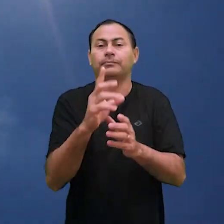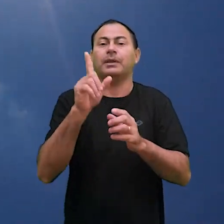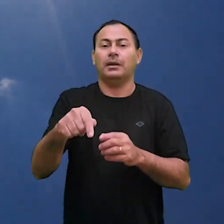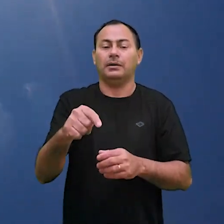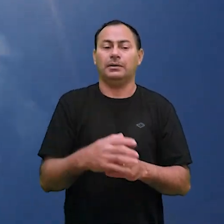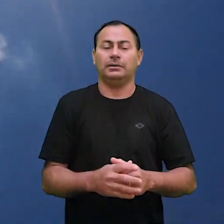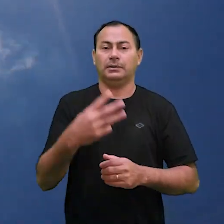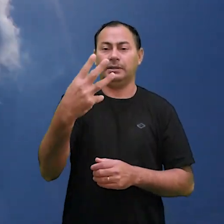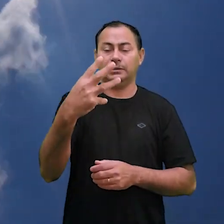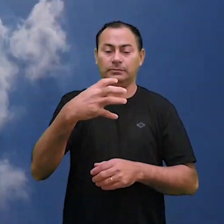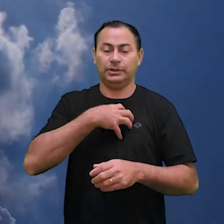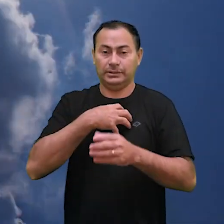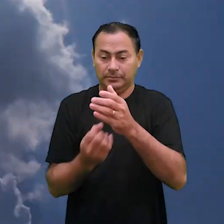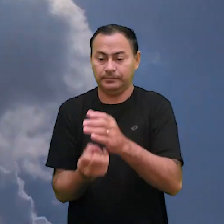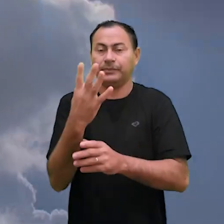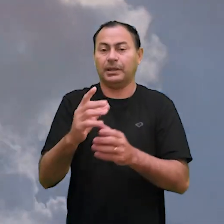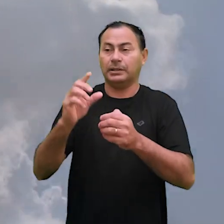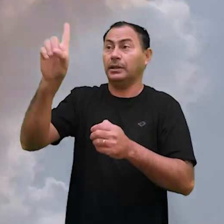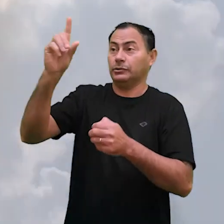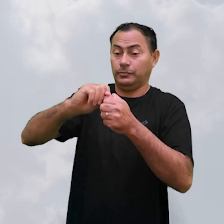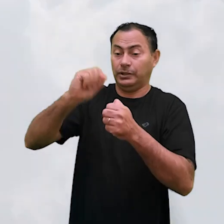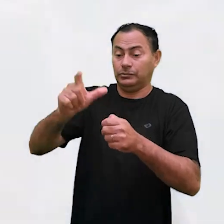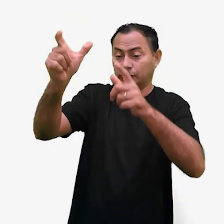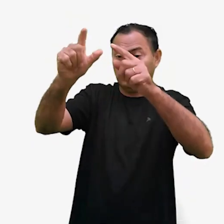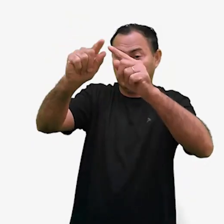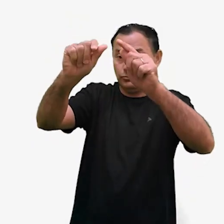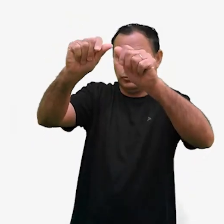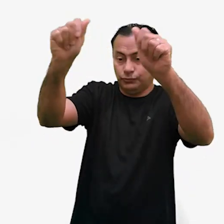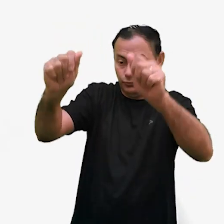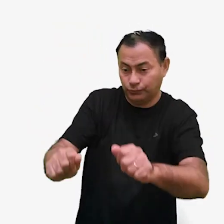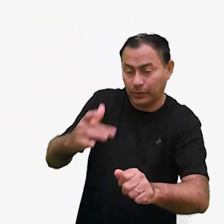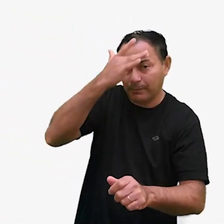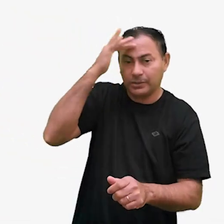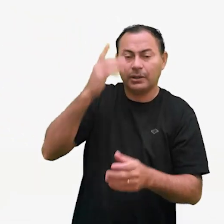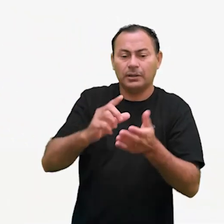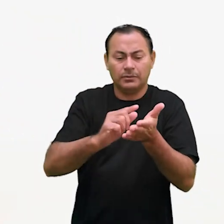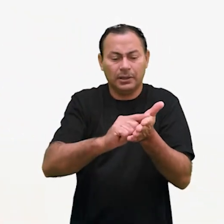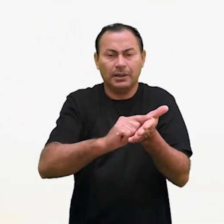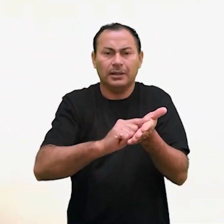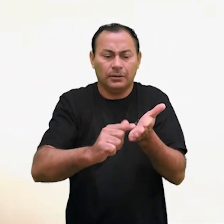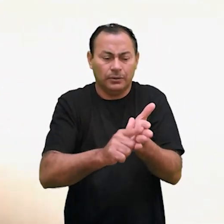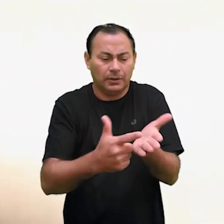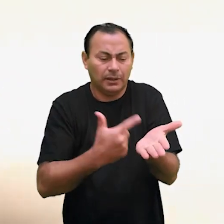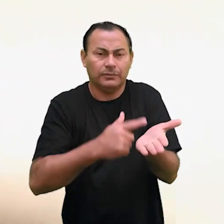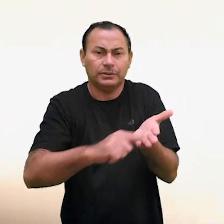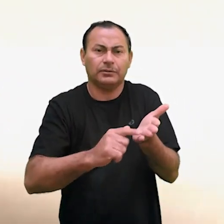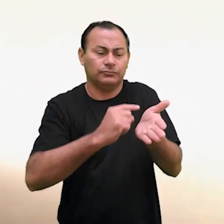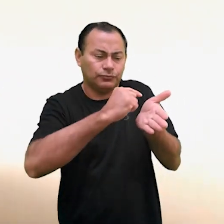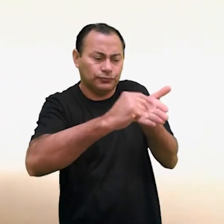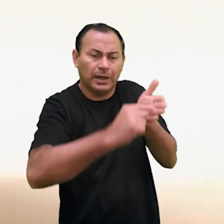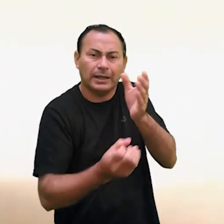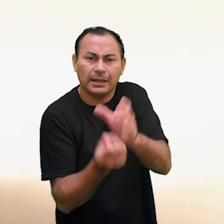vez que Deus criou. O resultado desse terceiro ato de criação foi o homem. Quando estudamos seriamente o relato de Gênesis